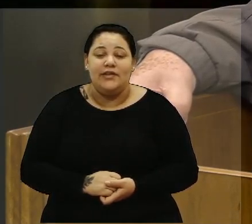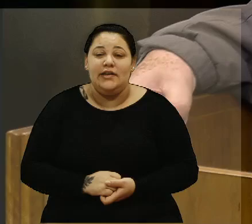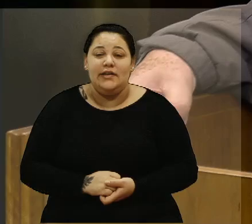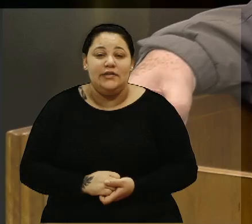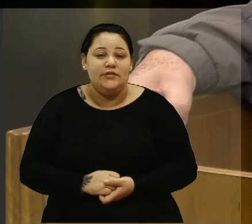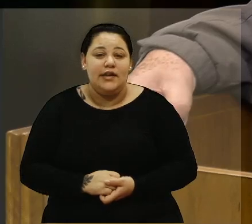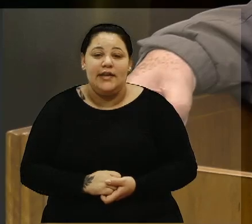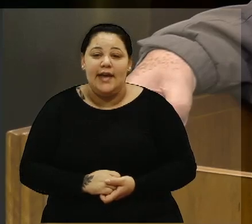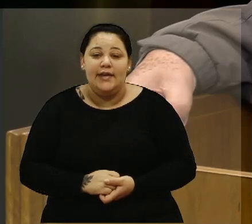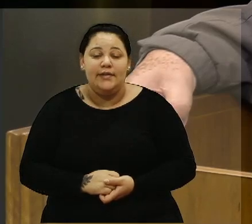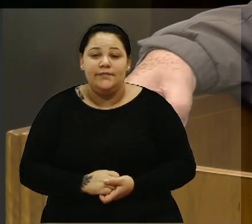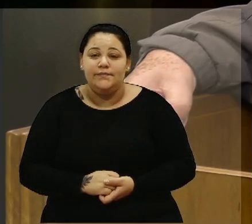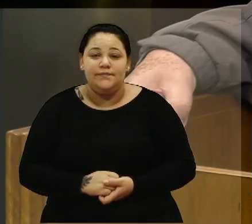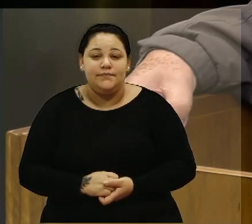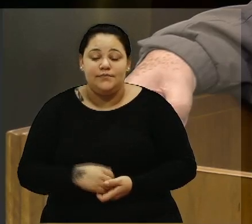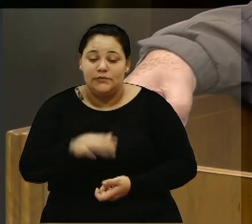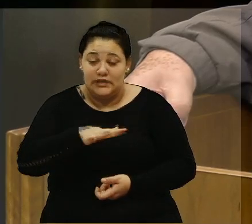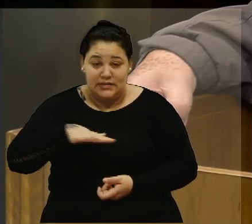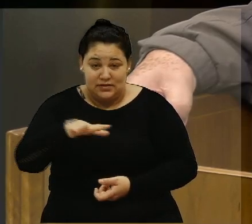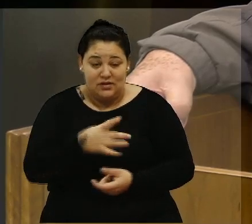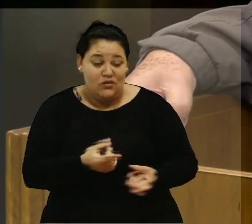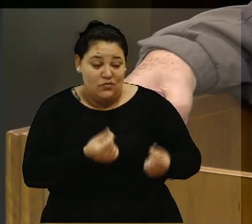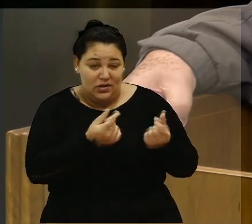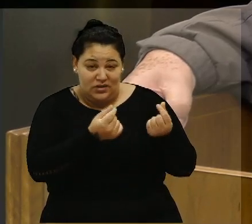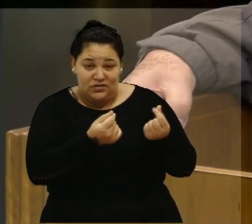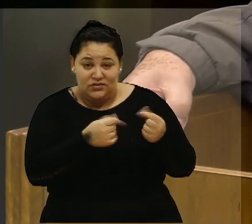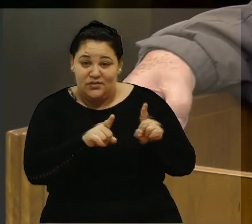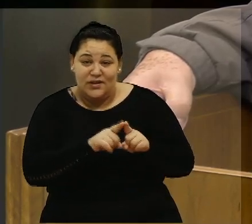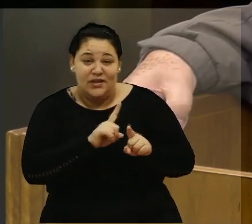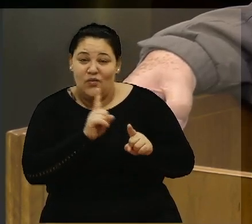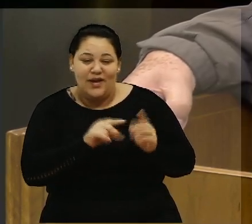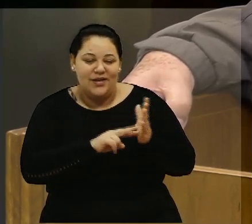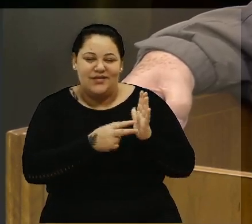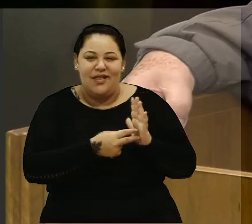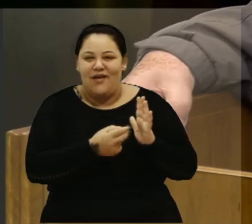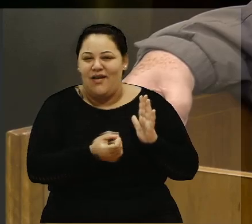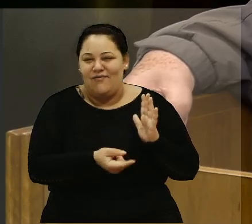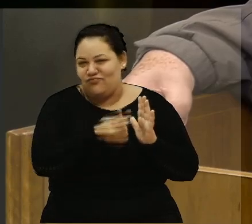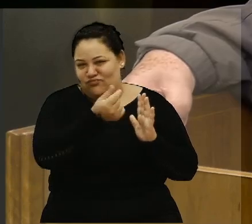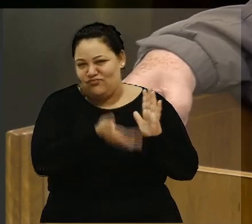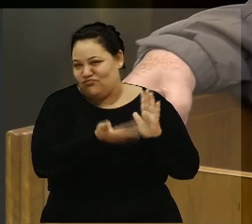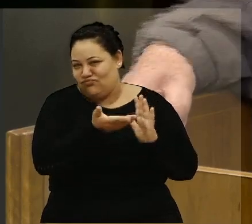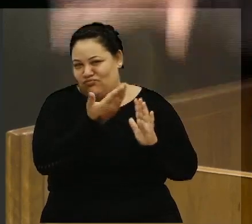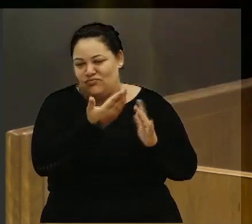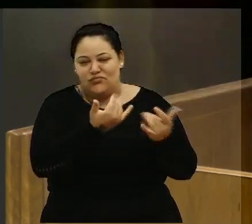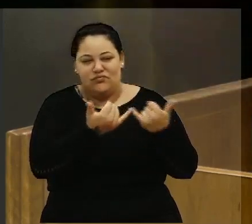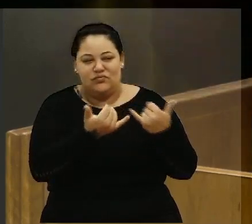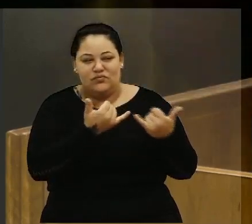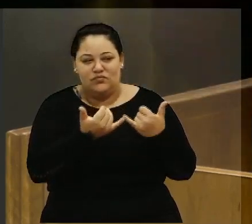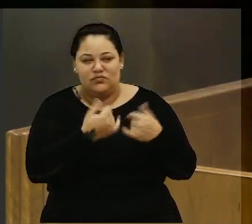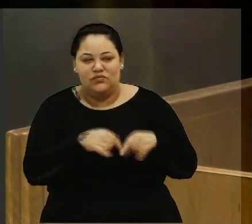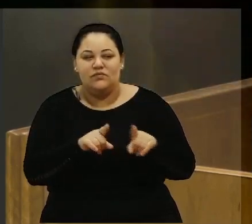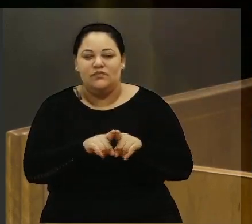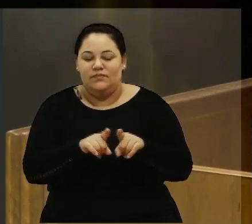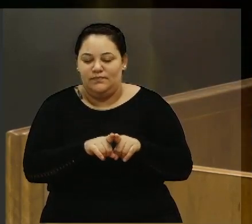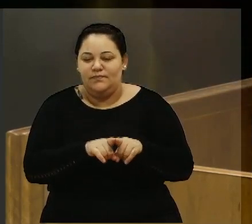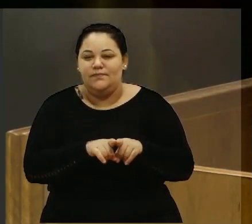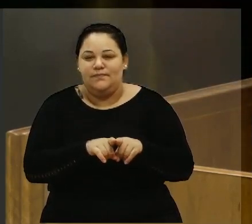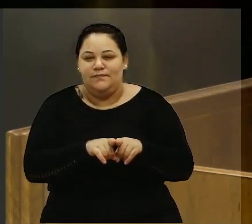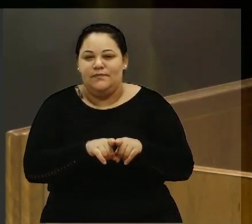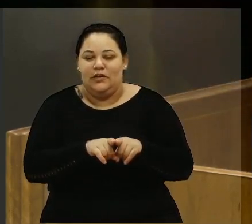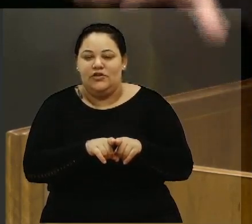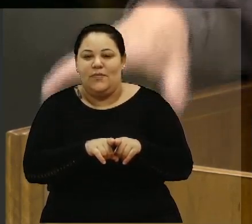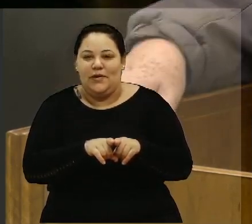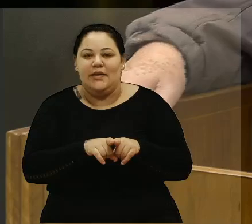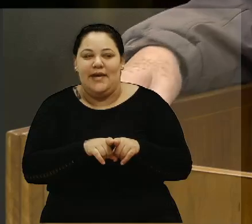essas áreas, o preço, inclusive, não seriam significativos, porque, principalmente, vamos pegar a bacia do Piauí, é basicamente um esperal, né?